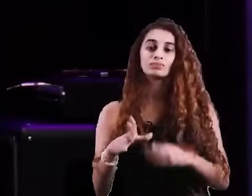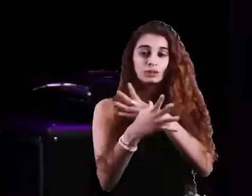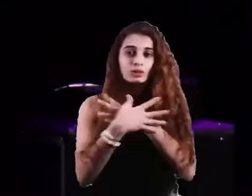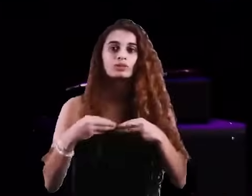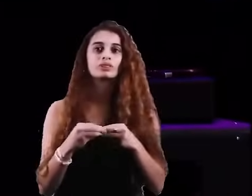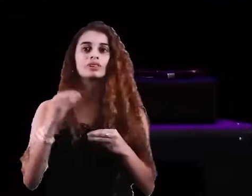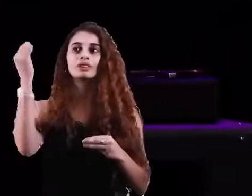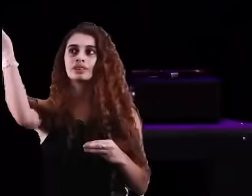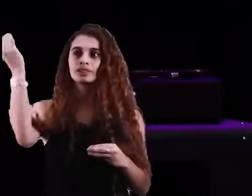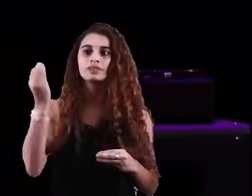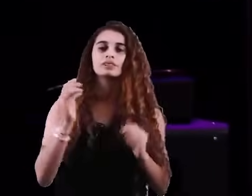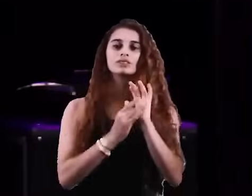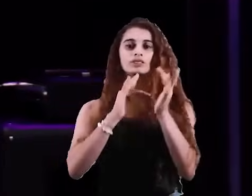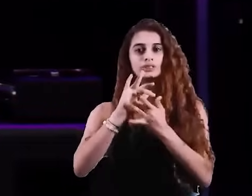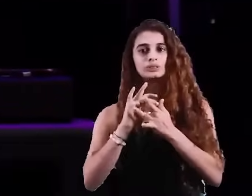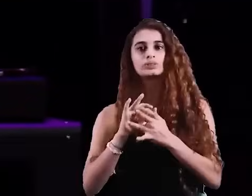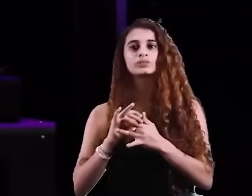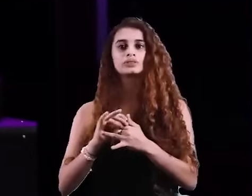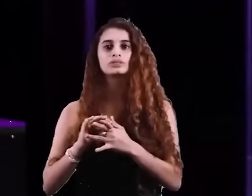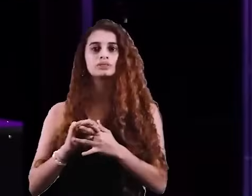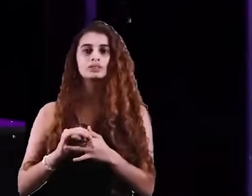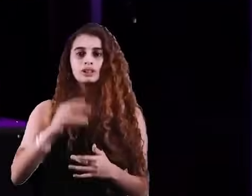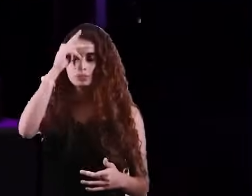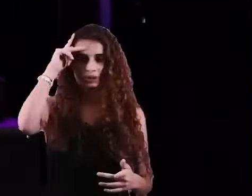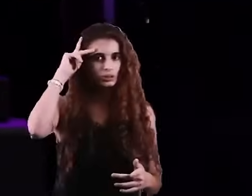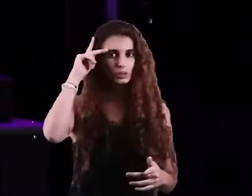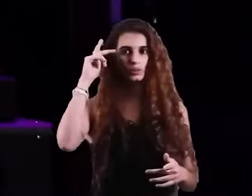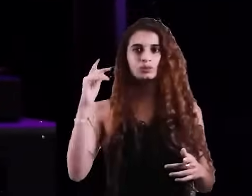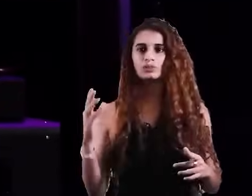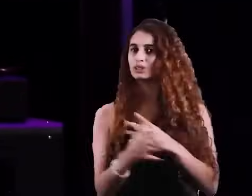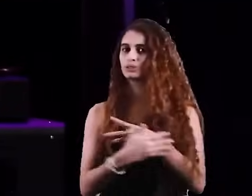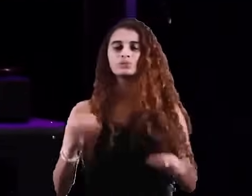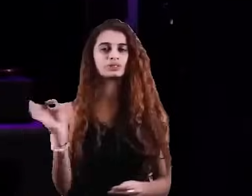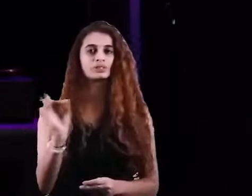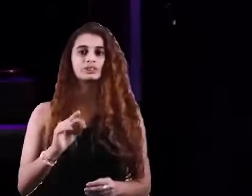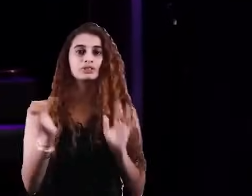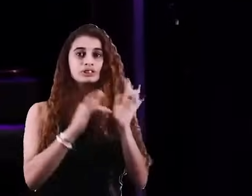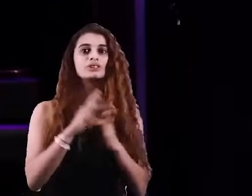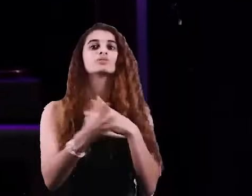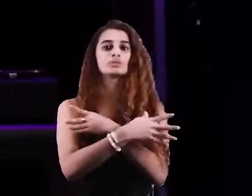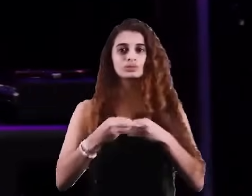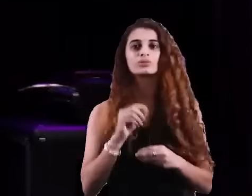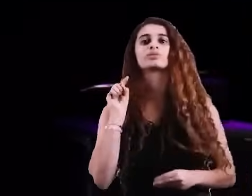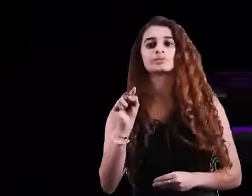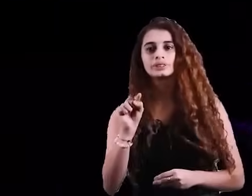Jesus. Nabal não tem poder para curar você, quem tem poder para curar você é Jesus.